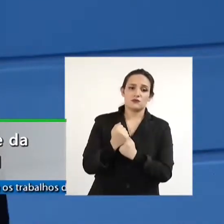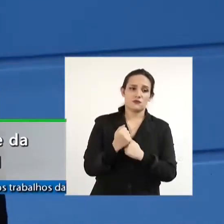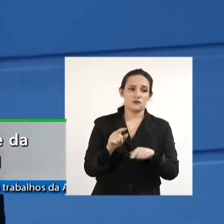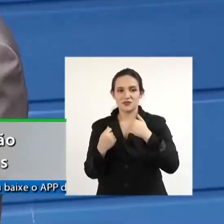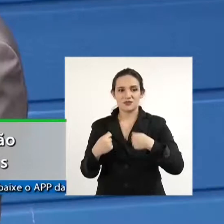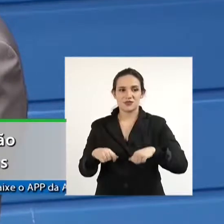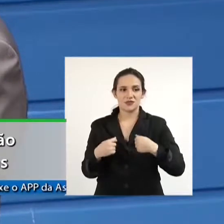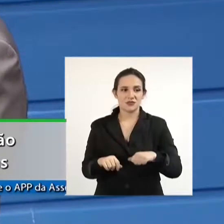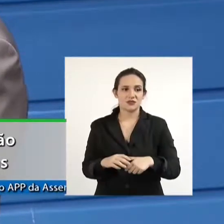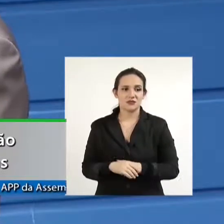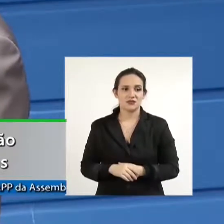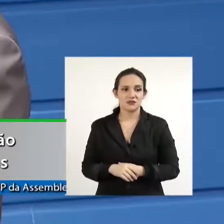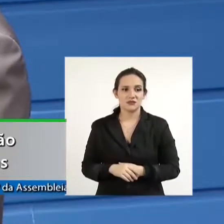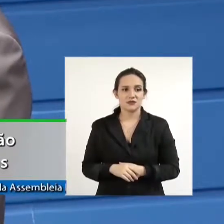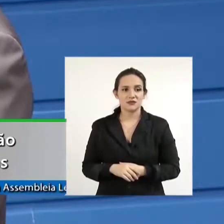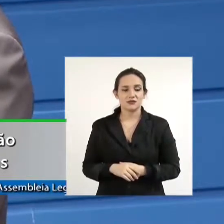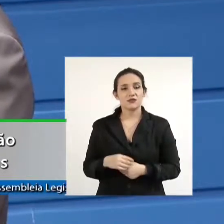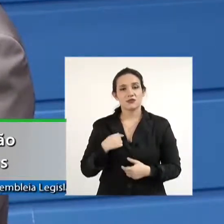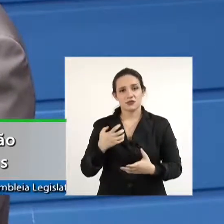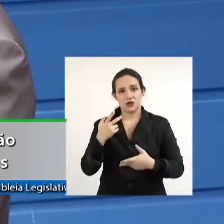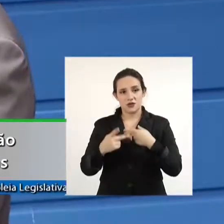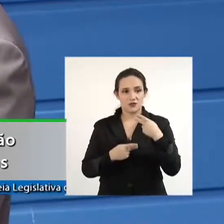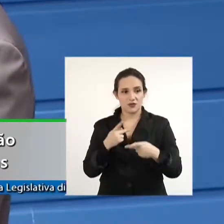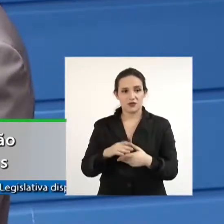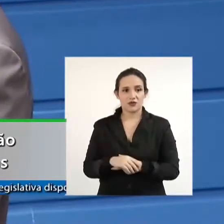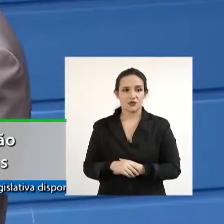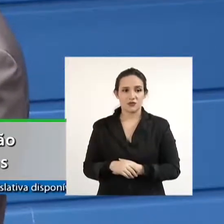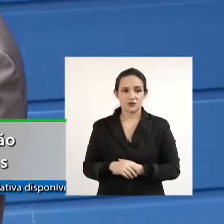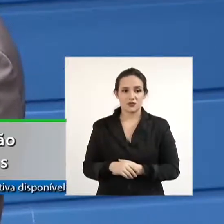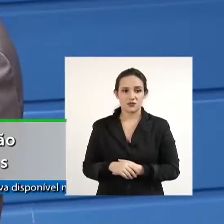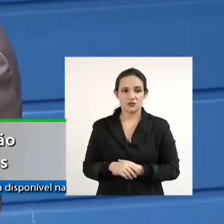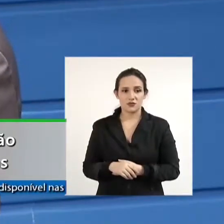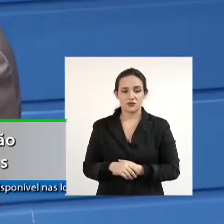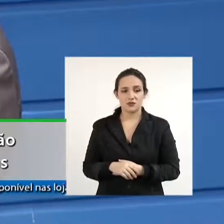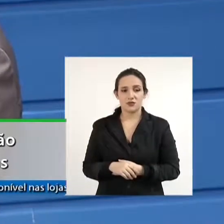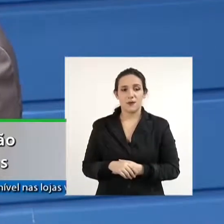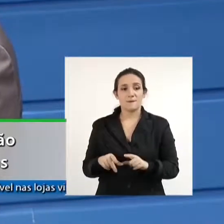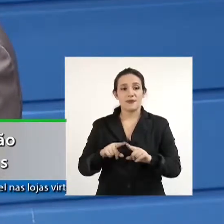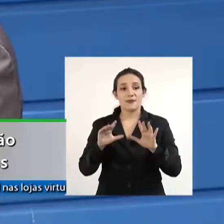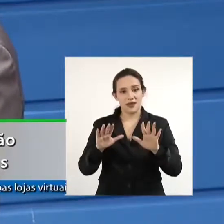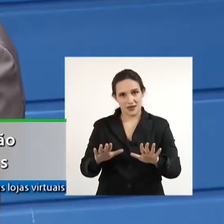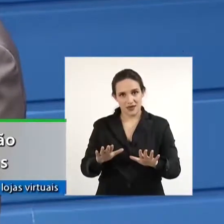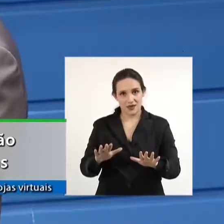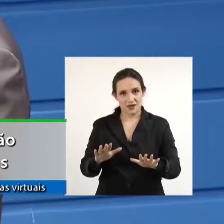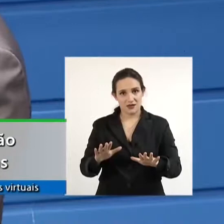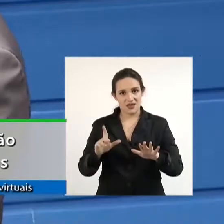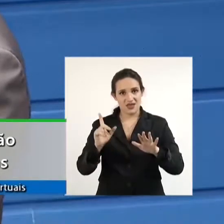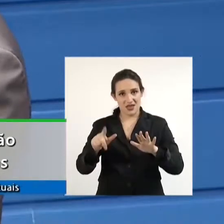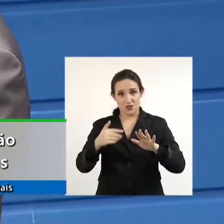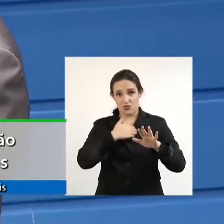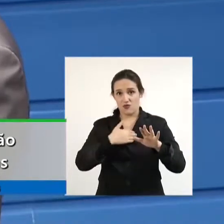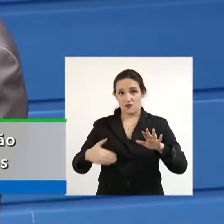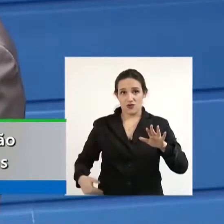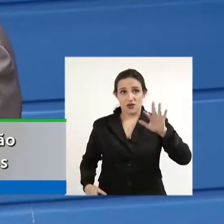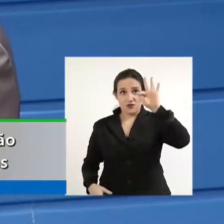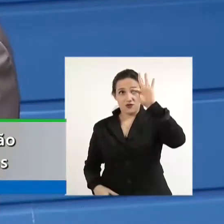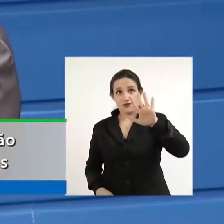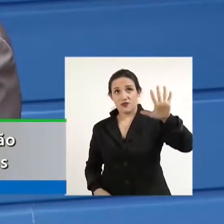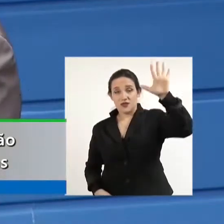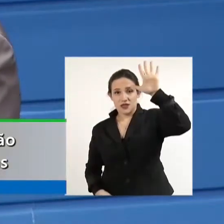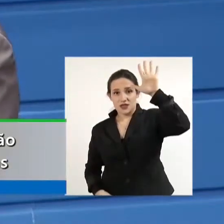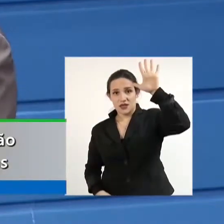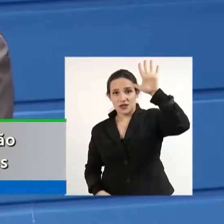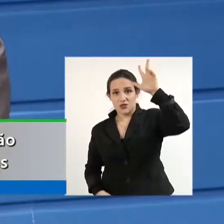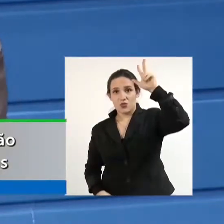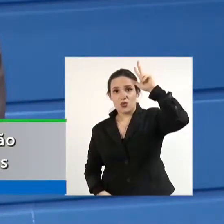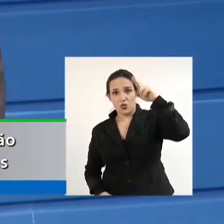nosso carinho. Quer dizer, Vossa Excelência, o seguinte: na verdade, o grande efeito ele vem de cima para baixo. O governo federal começa a cortar, e